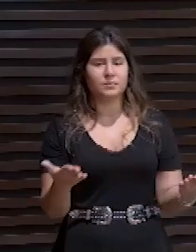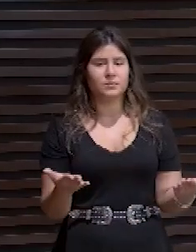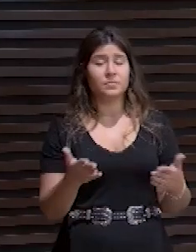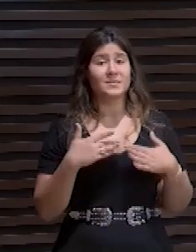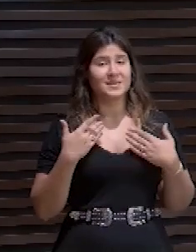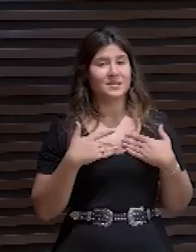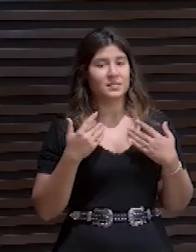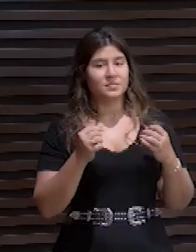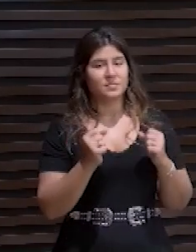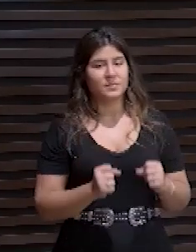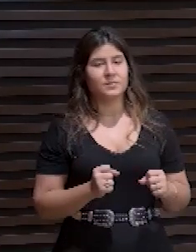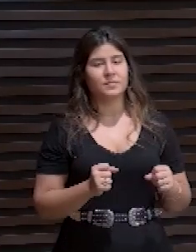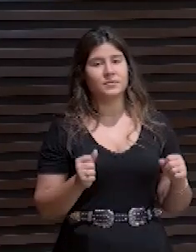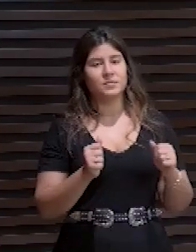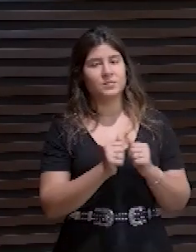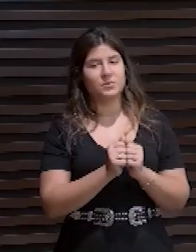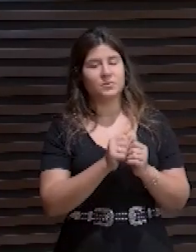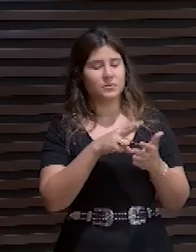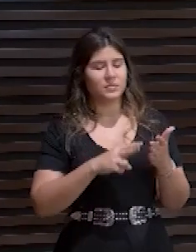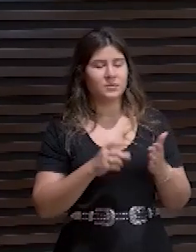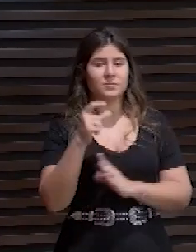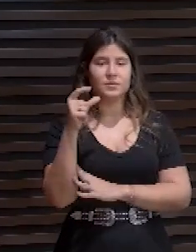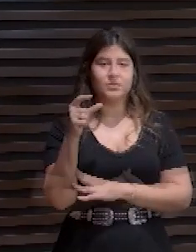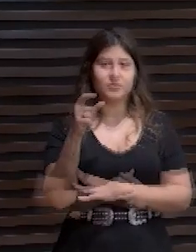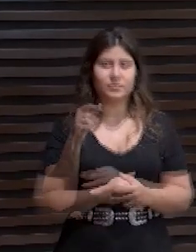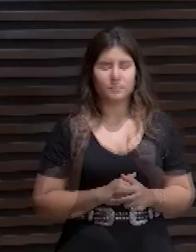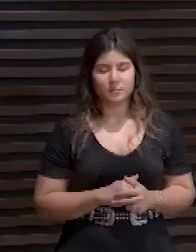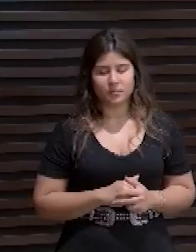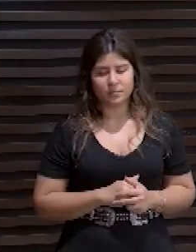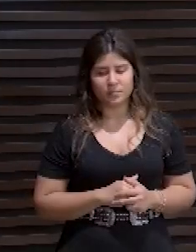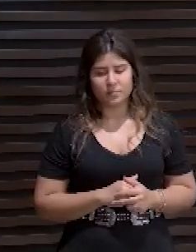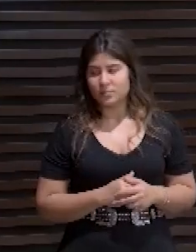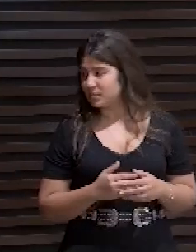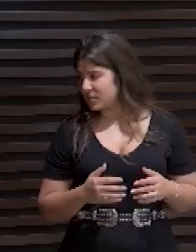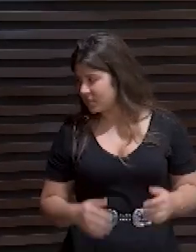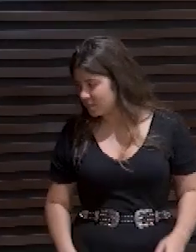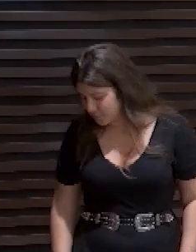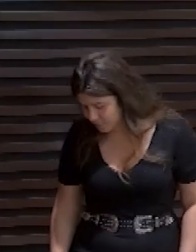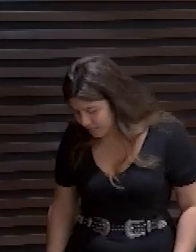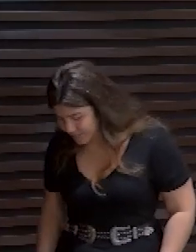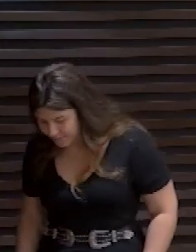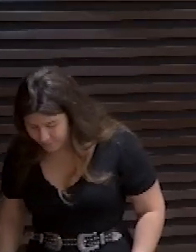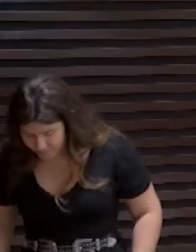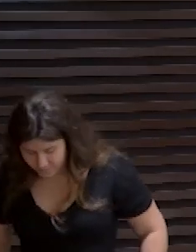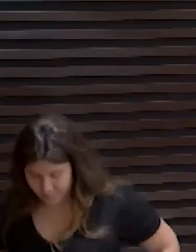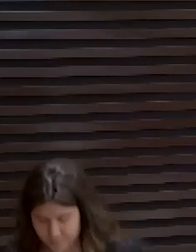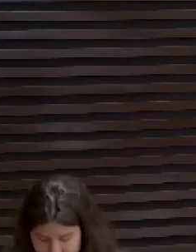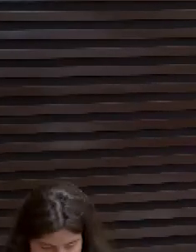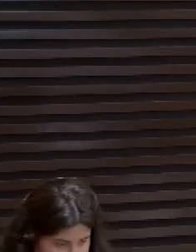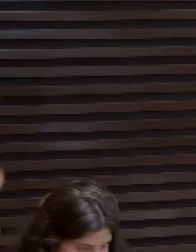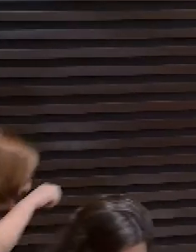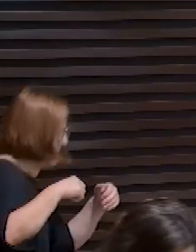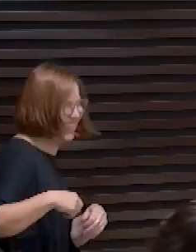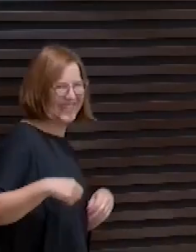Alegria podermos compartilhar a palavra com a igreja. Hoje nós temos as crianças aqui e agora há pouco eu